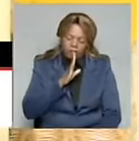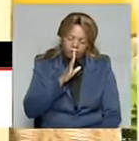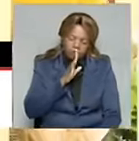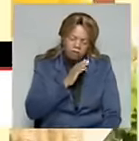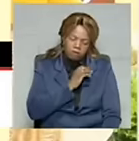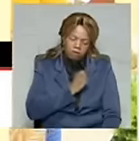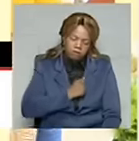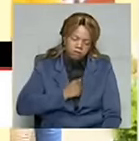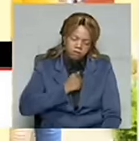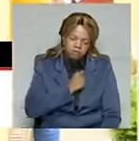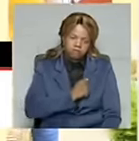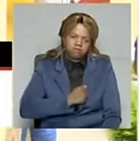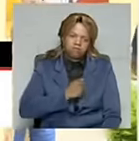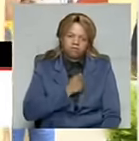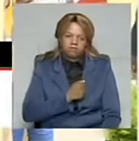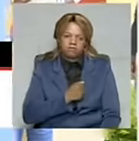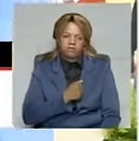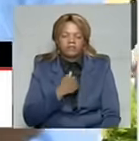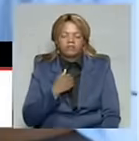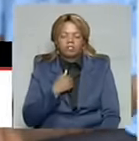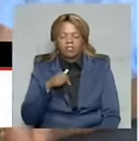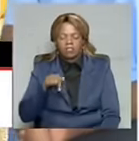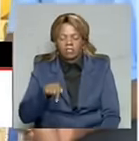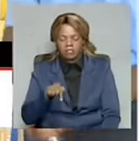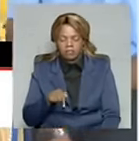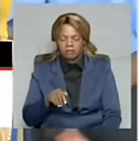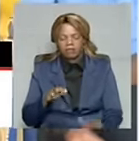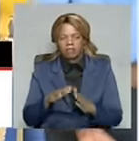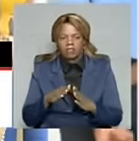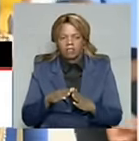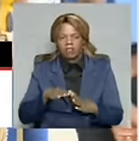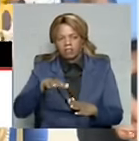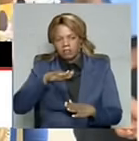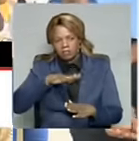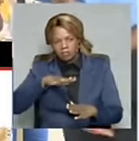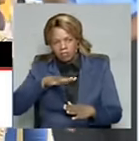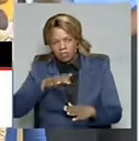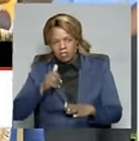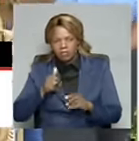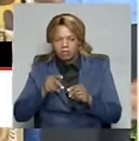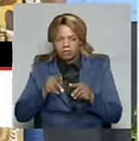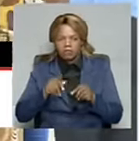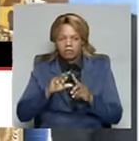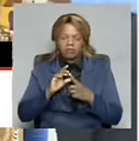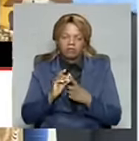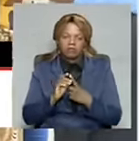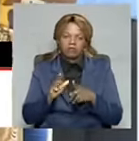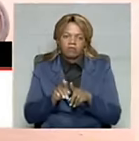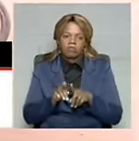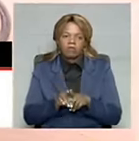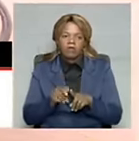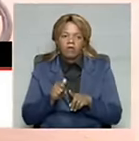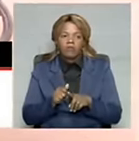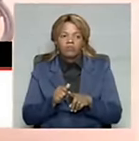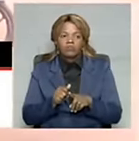consternação reinante entre familiares, agentes culturais e também fãs deste